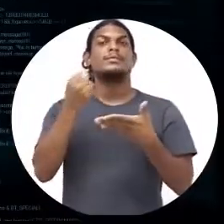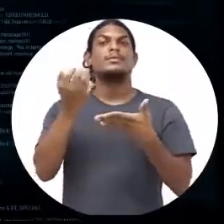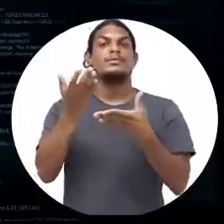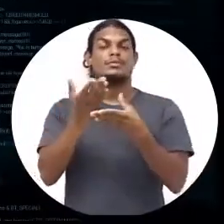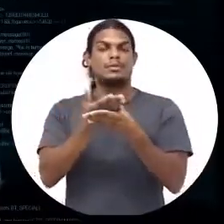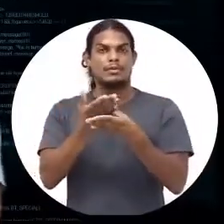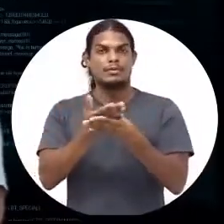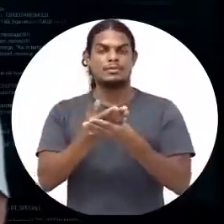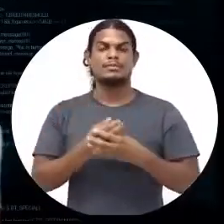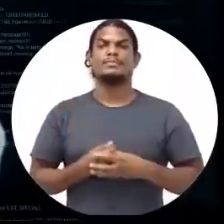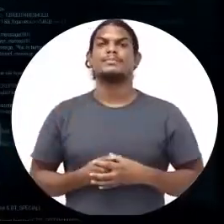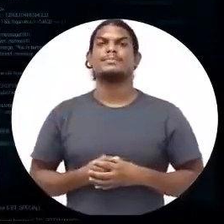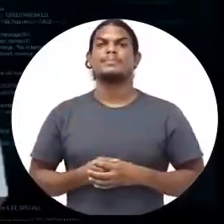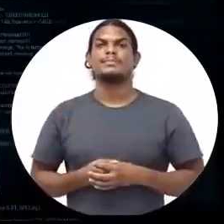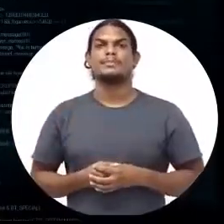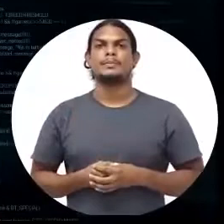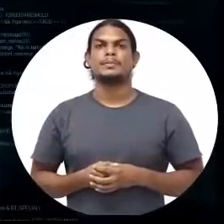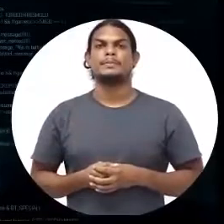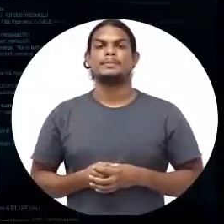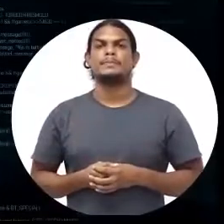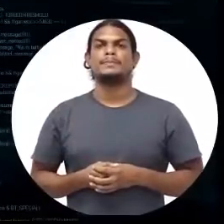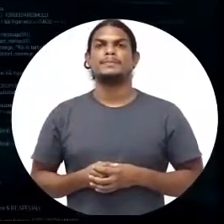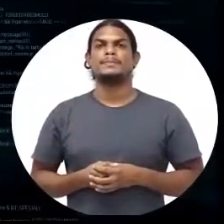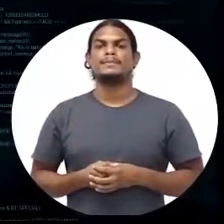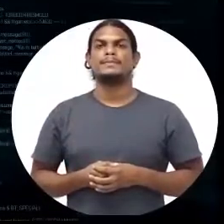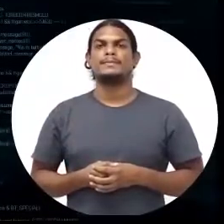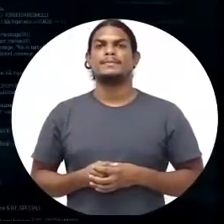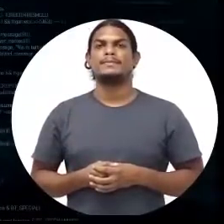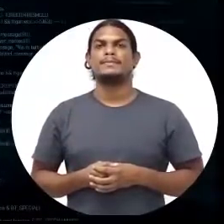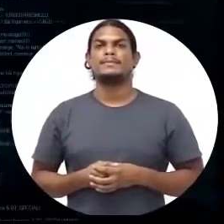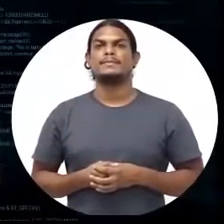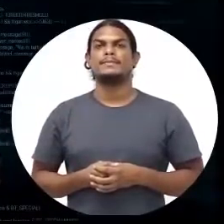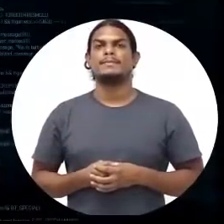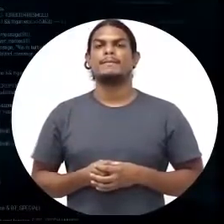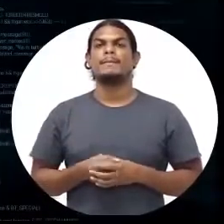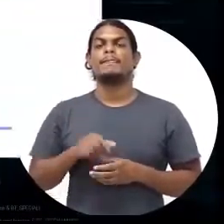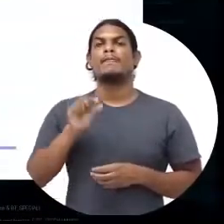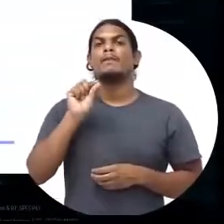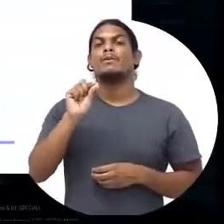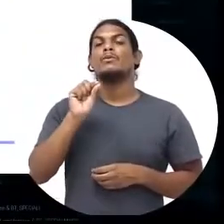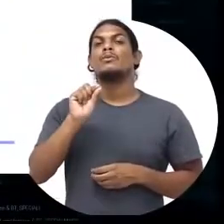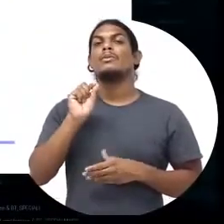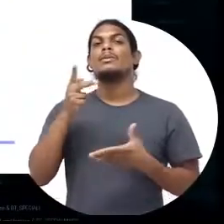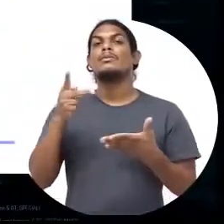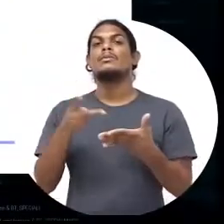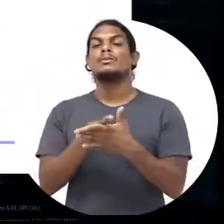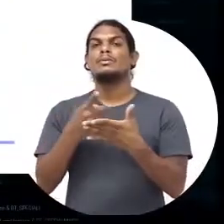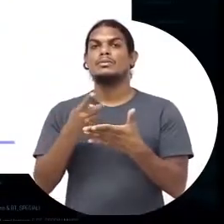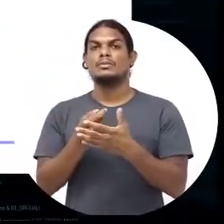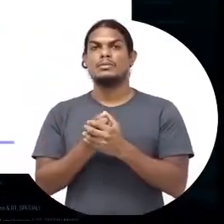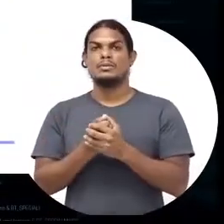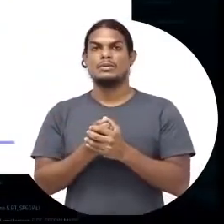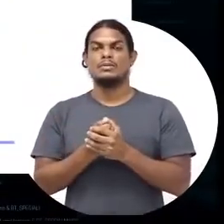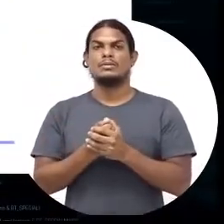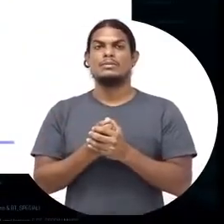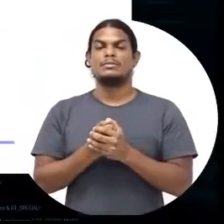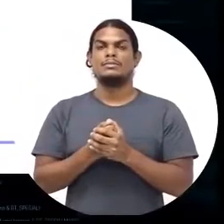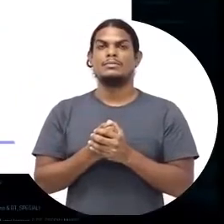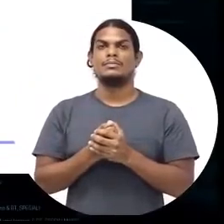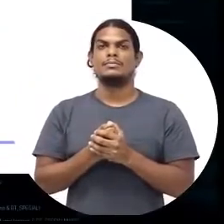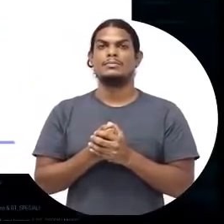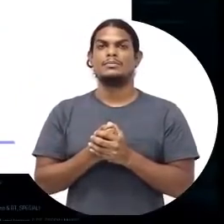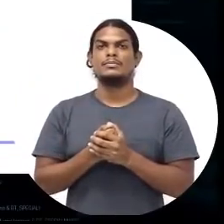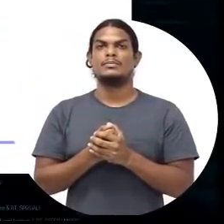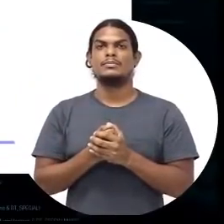não ocorra. E se ocorresse, o que aconteceria? Você poderia ter uma situação dessa,